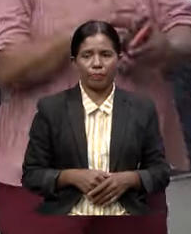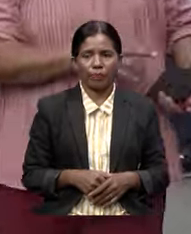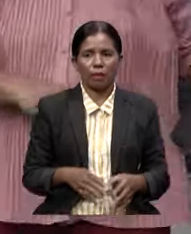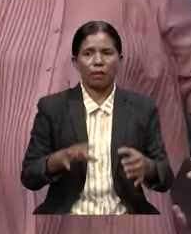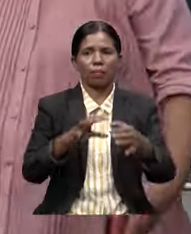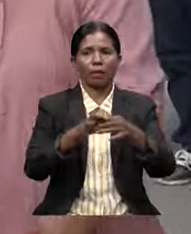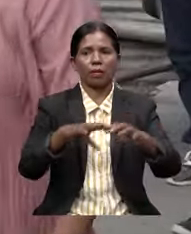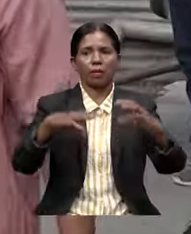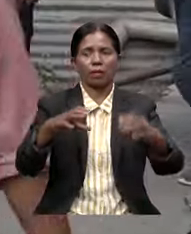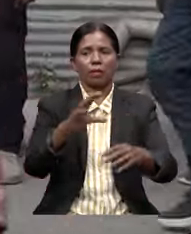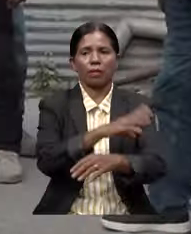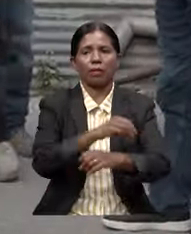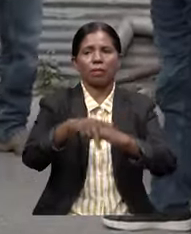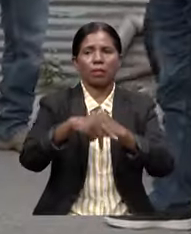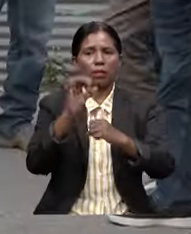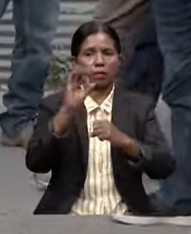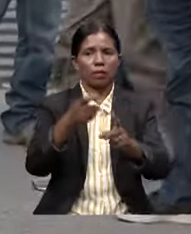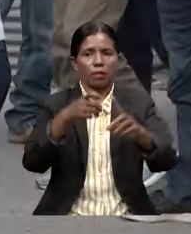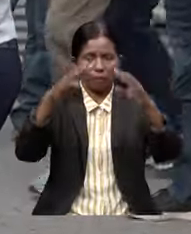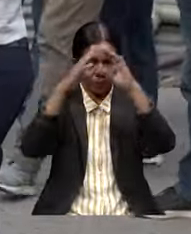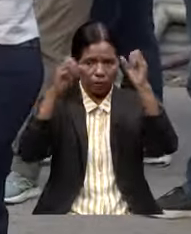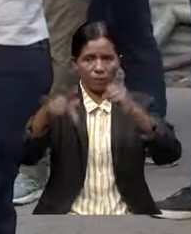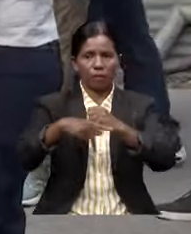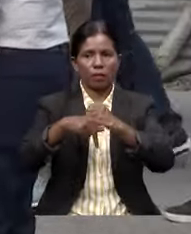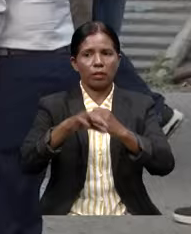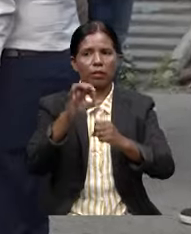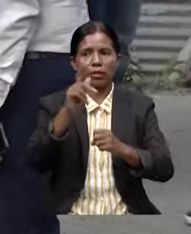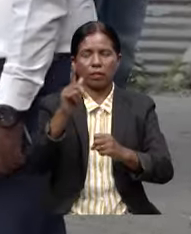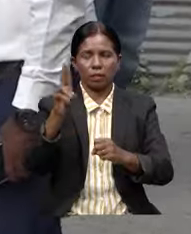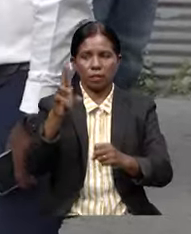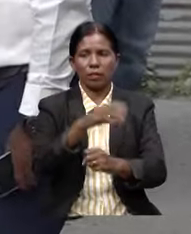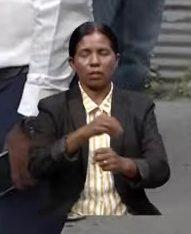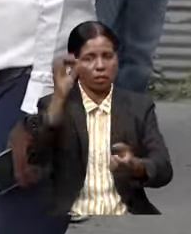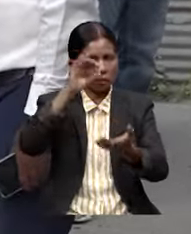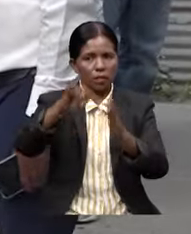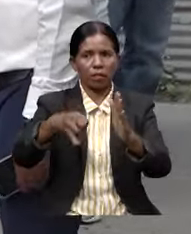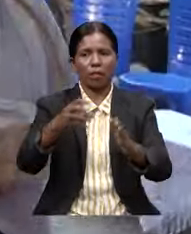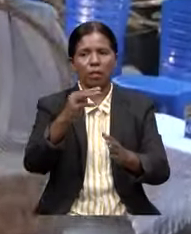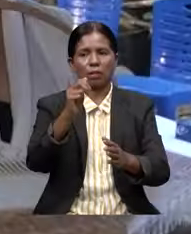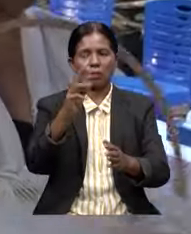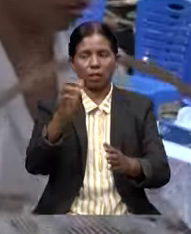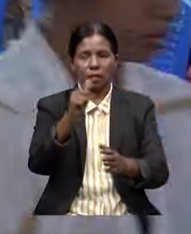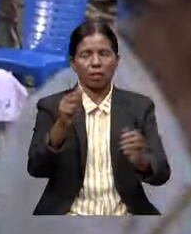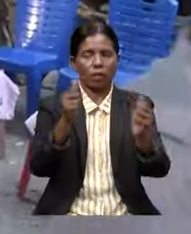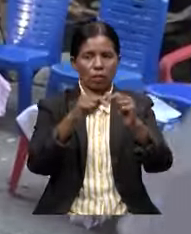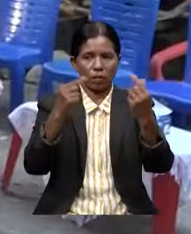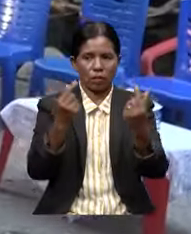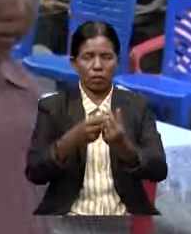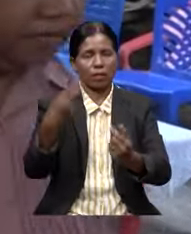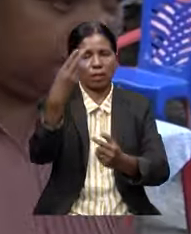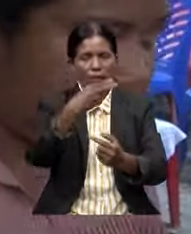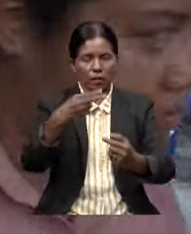Membro do Comitê Central Fretilin, composto por presidente do partido Francisco Guterres Luolo, o secretário-geral Maria Alcatiri, onde a comitiva e a